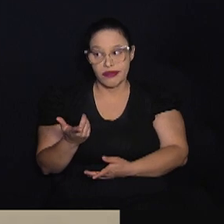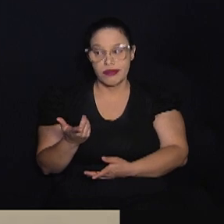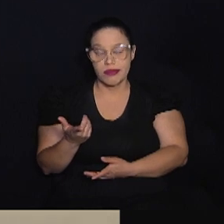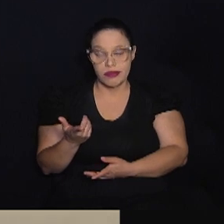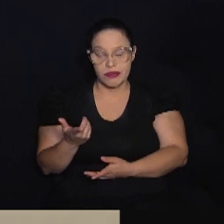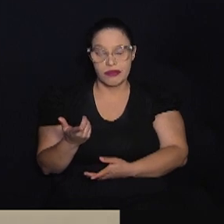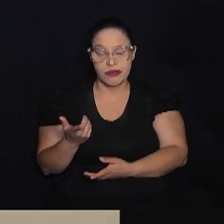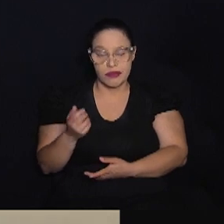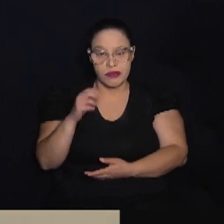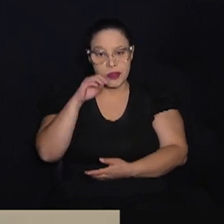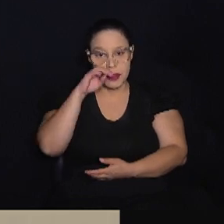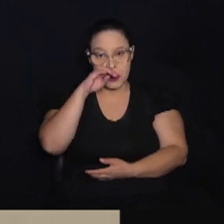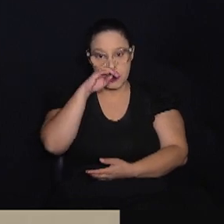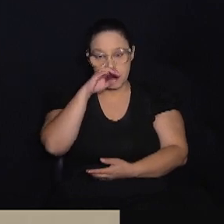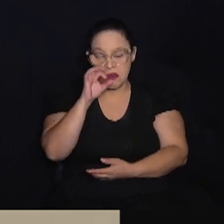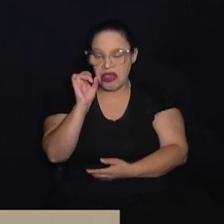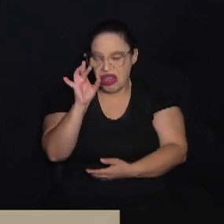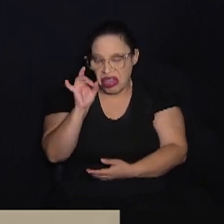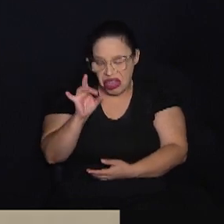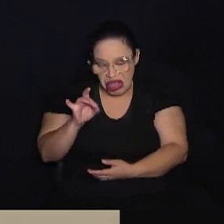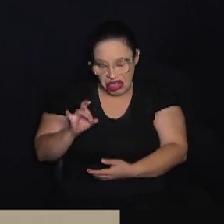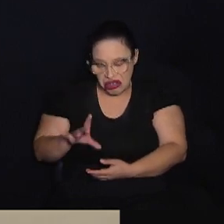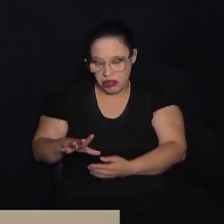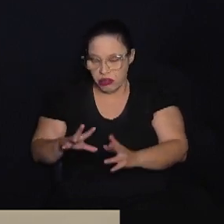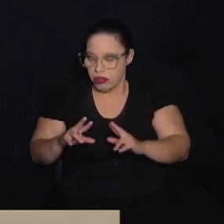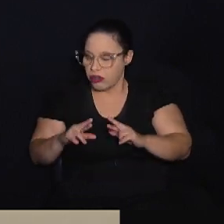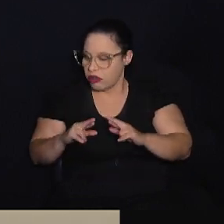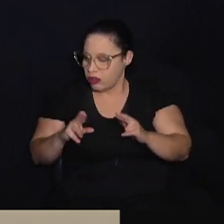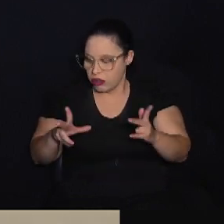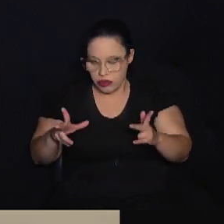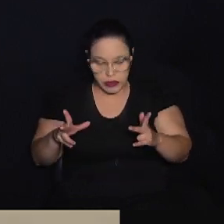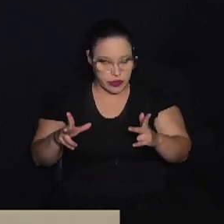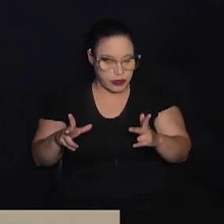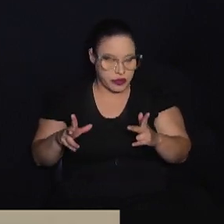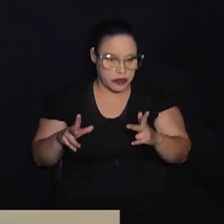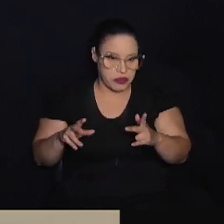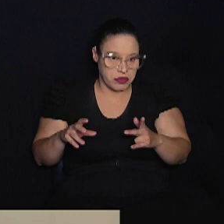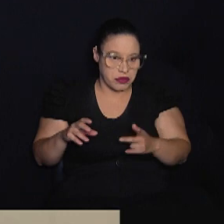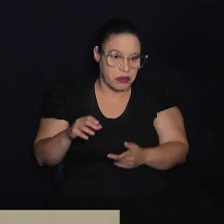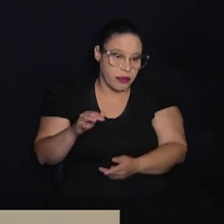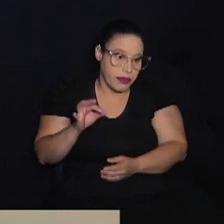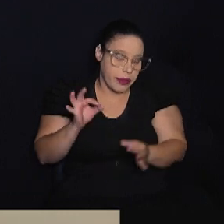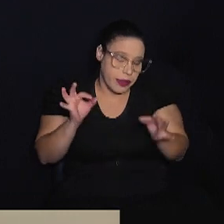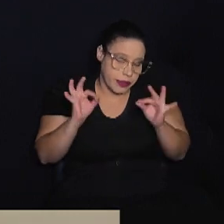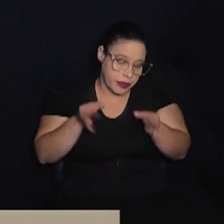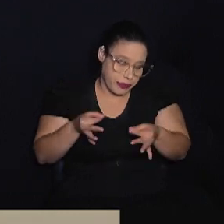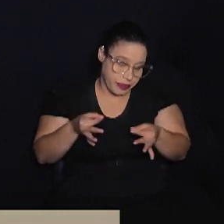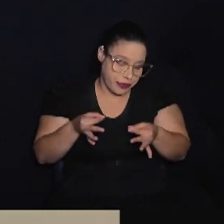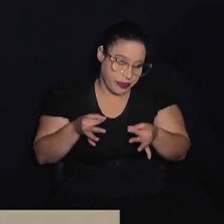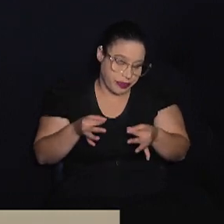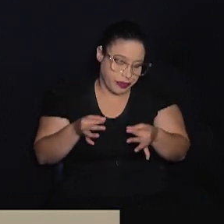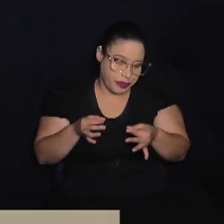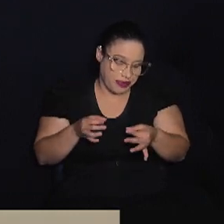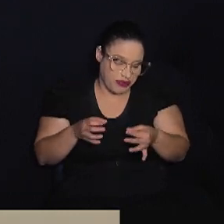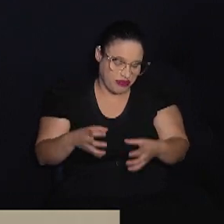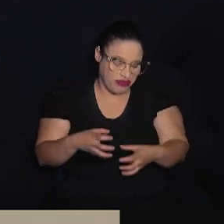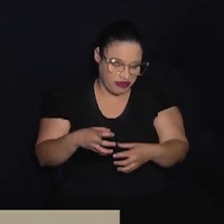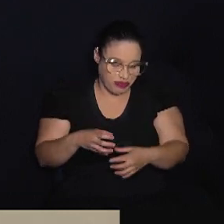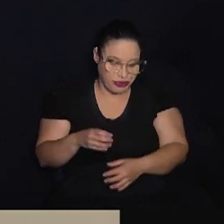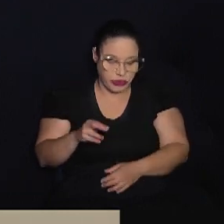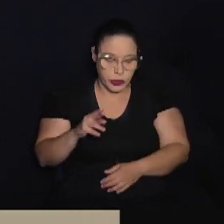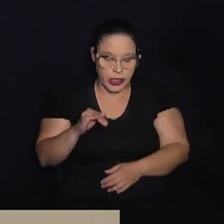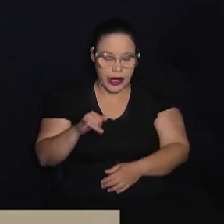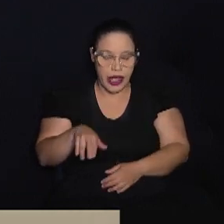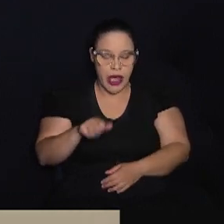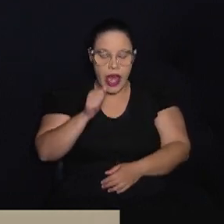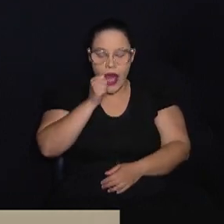também, mas isso não é tão específico, né? Então, tem vários outros fatores, uma simples infecção urinária, que é tão comum, isso pode aumentar a frequência